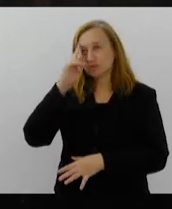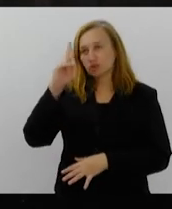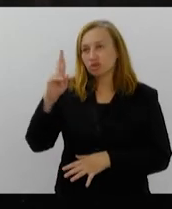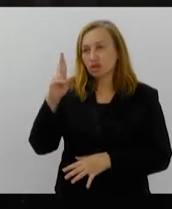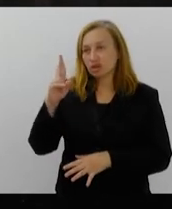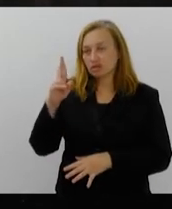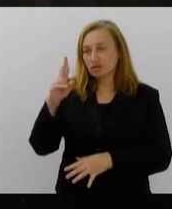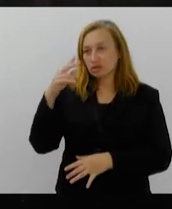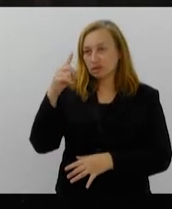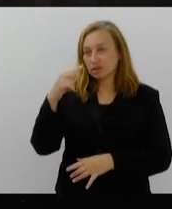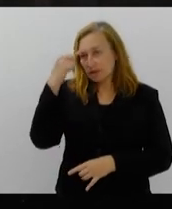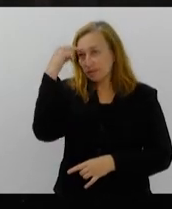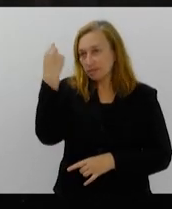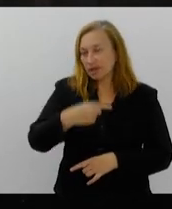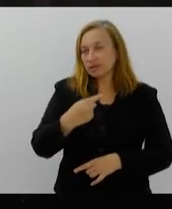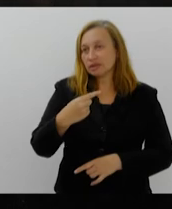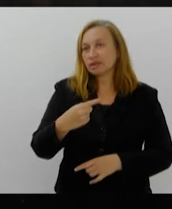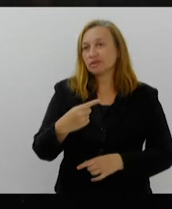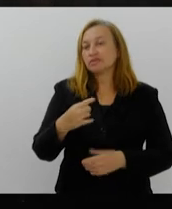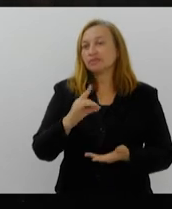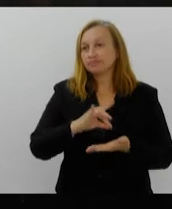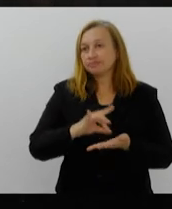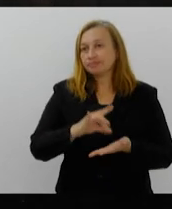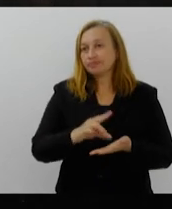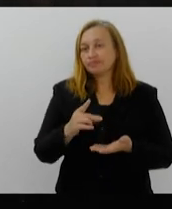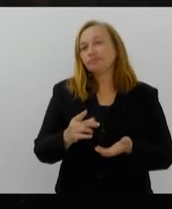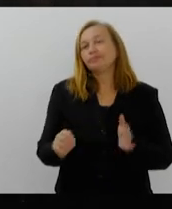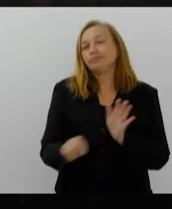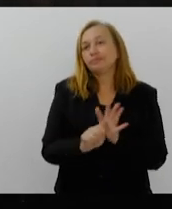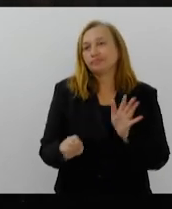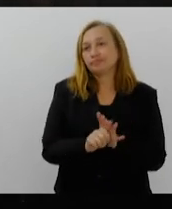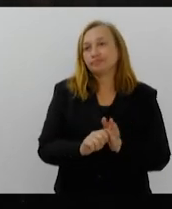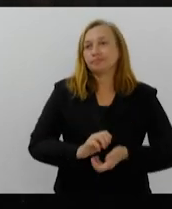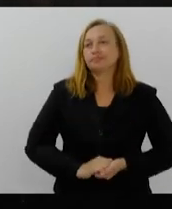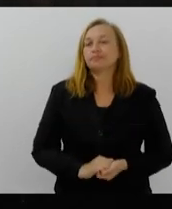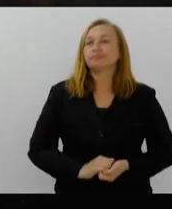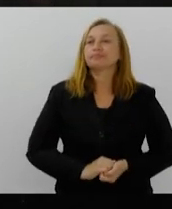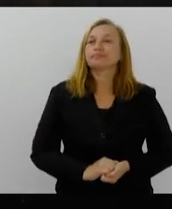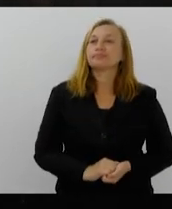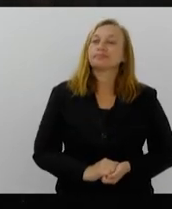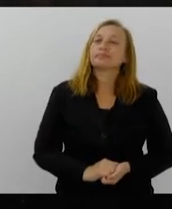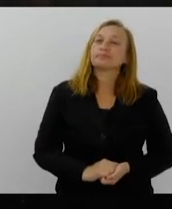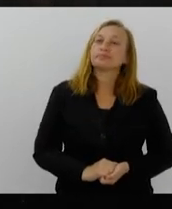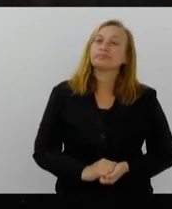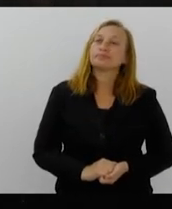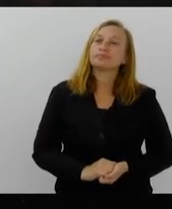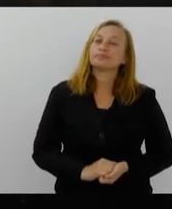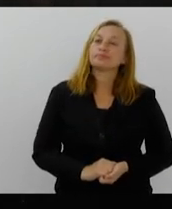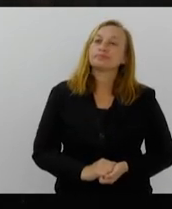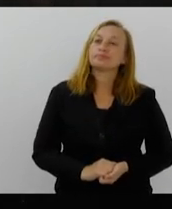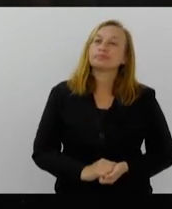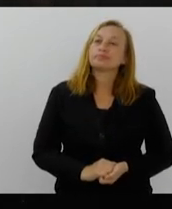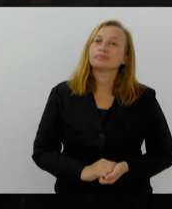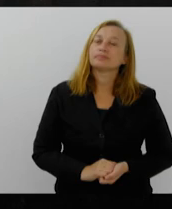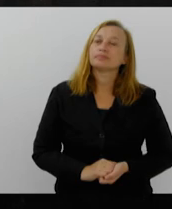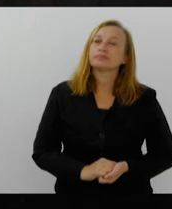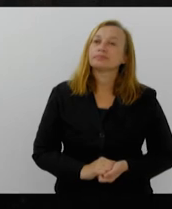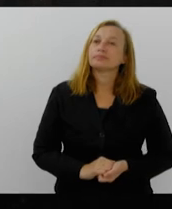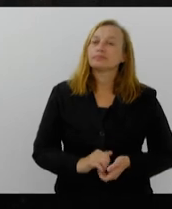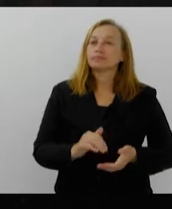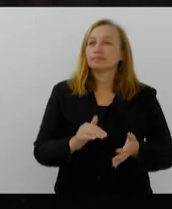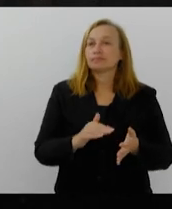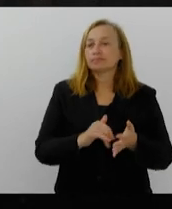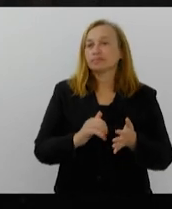coluna vertebral do crime organizado no nosso estado. Ou seja, o desmantelar do poderio econômico e